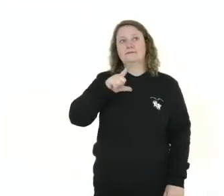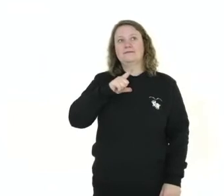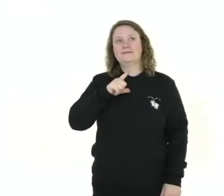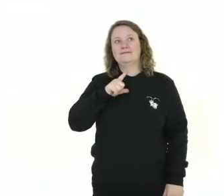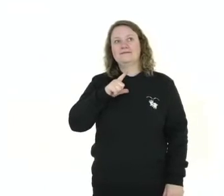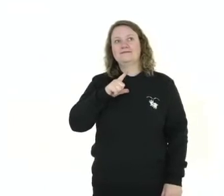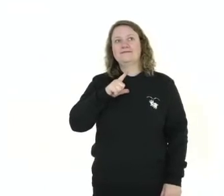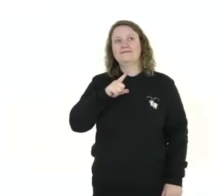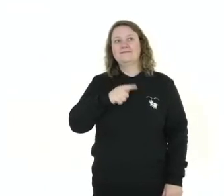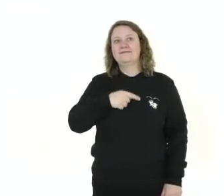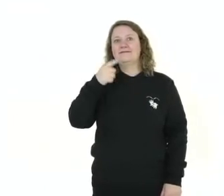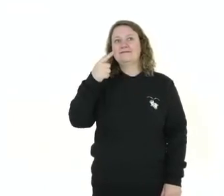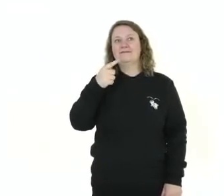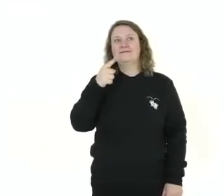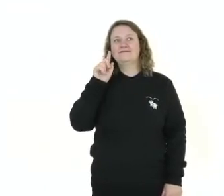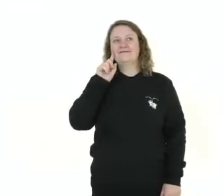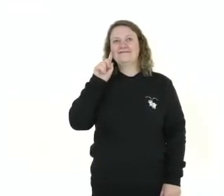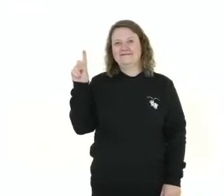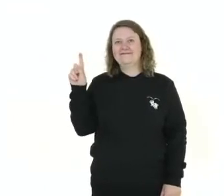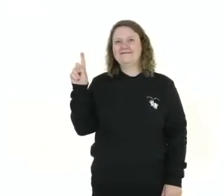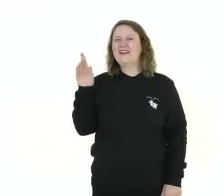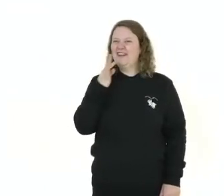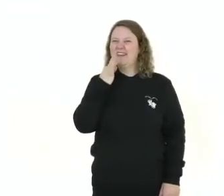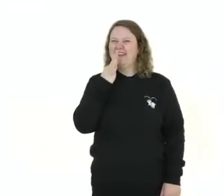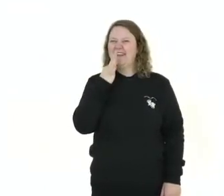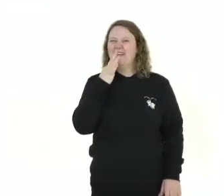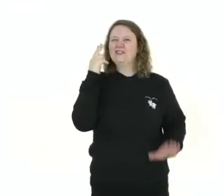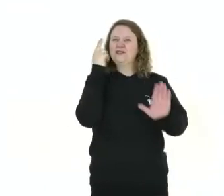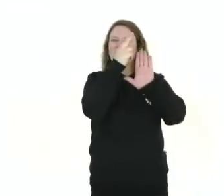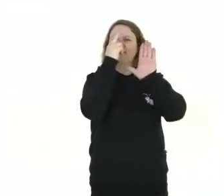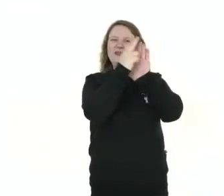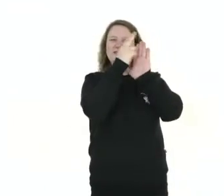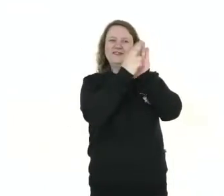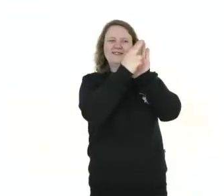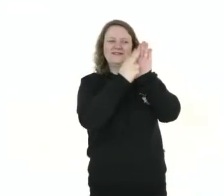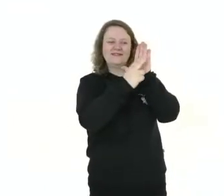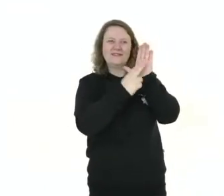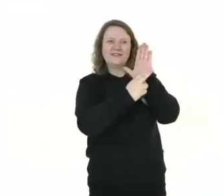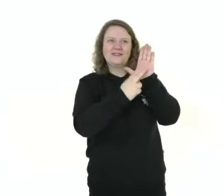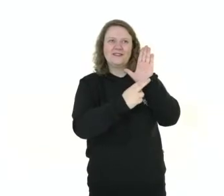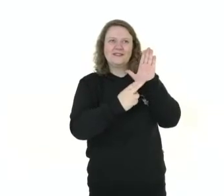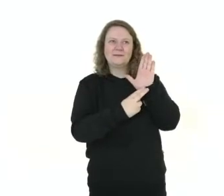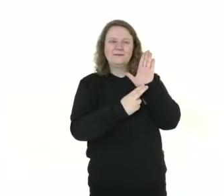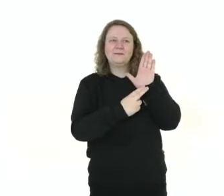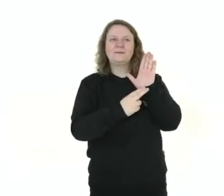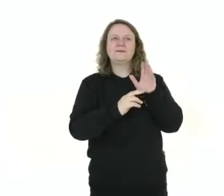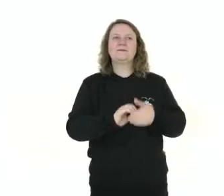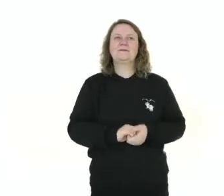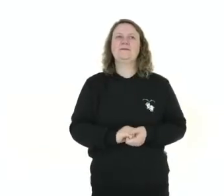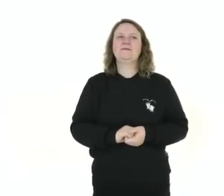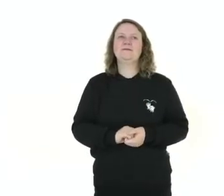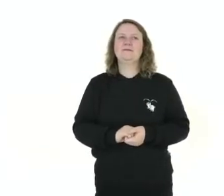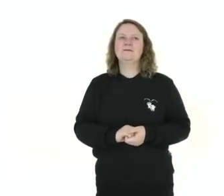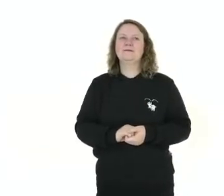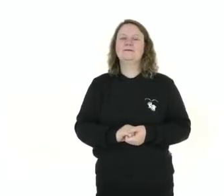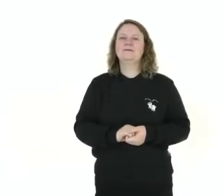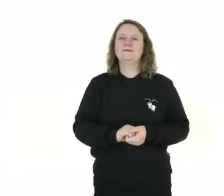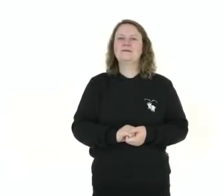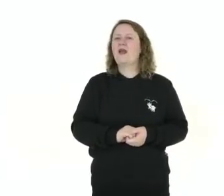Terraria, Little Big Planet, Big Brain Academia, Animal Cross, Tetris.